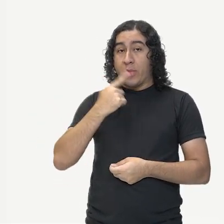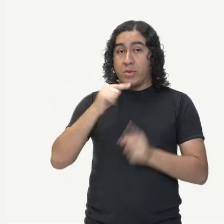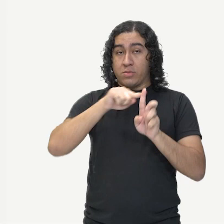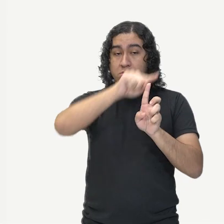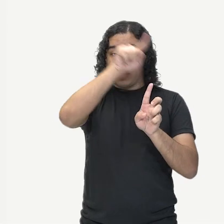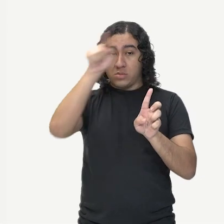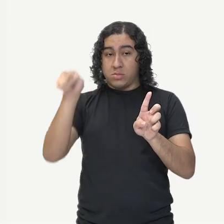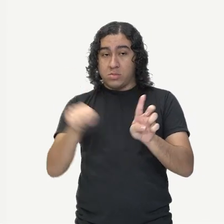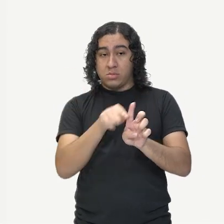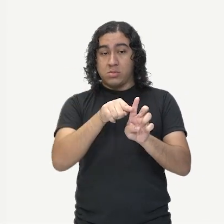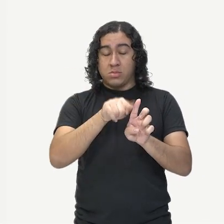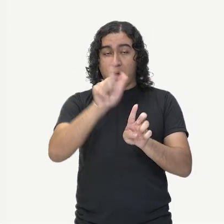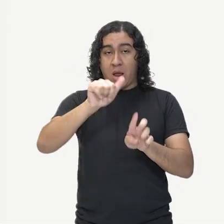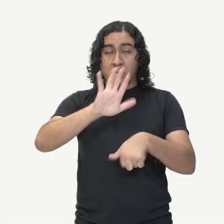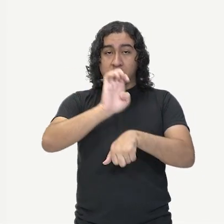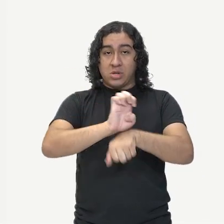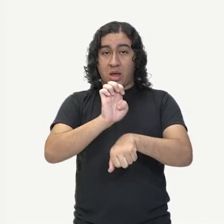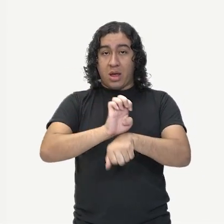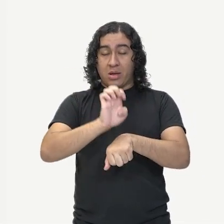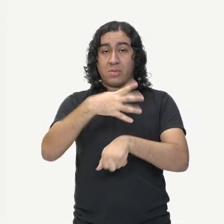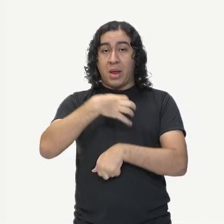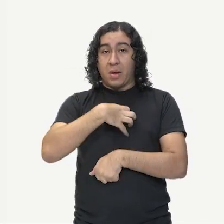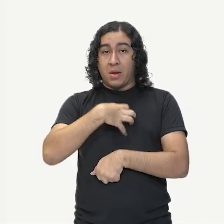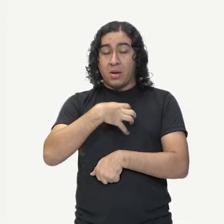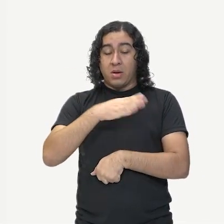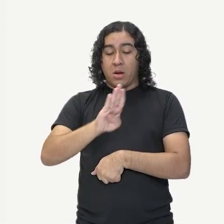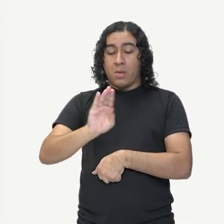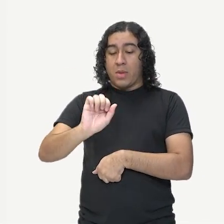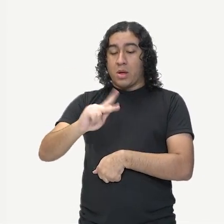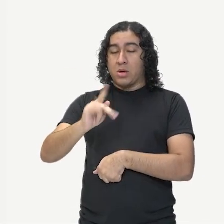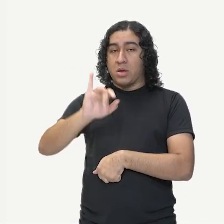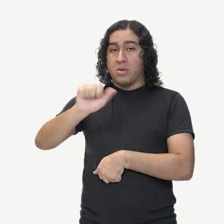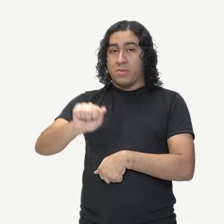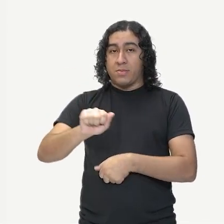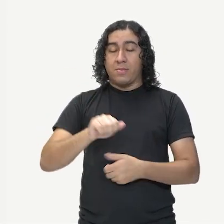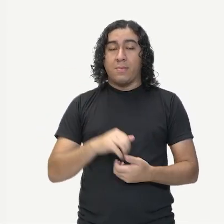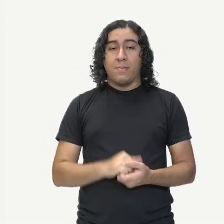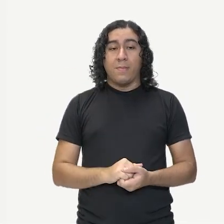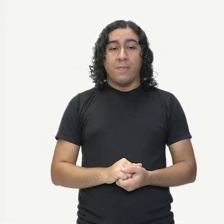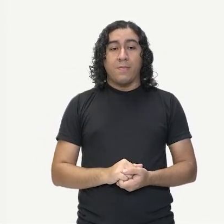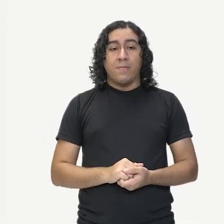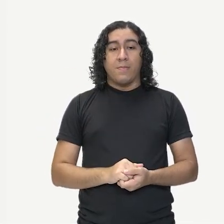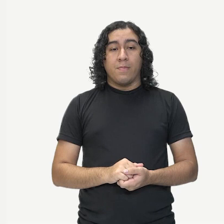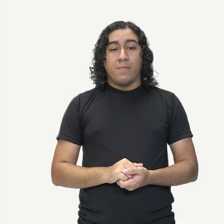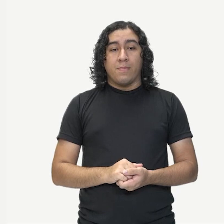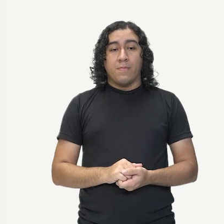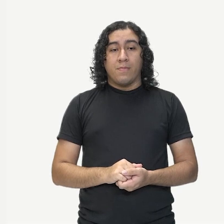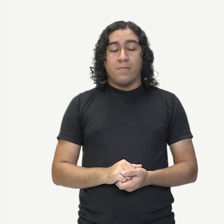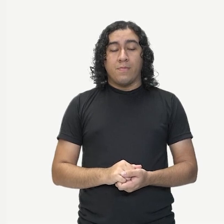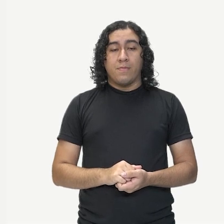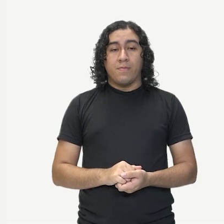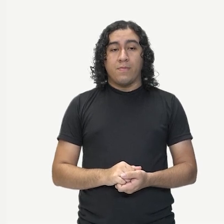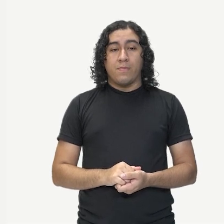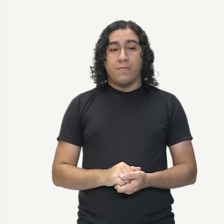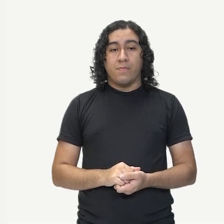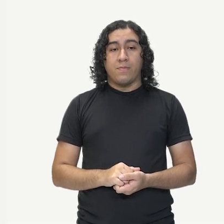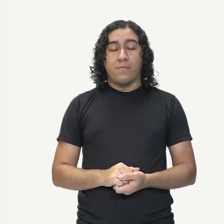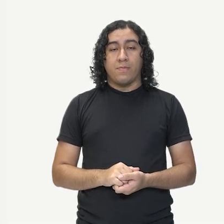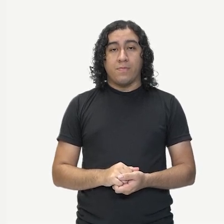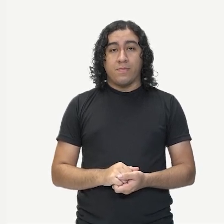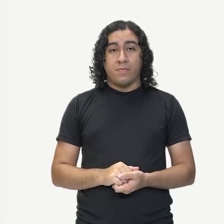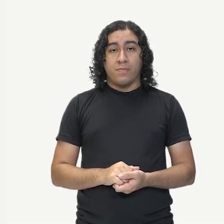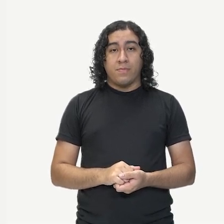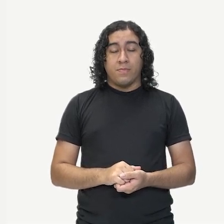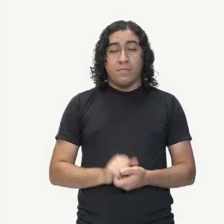estado da Bahia, Então Canudos é um arraial que